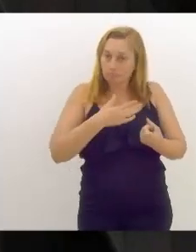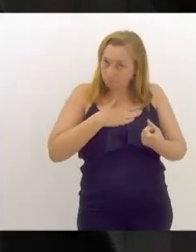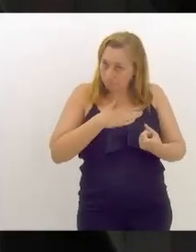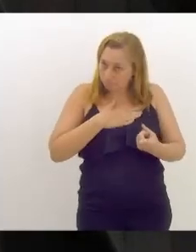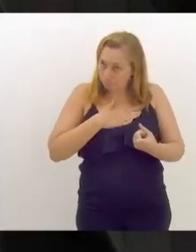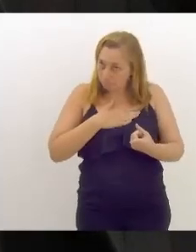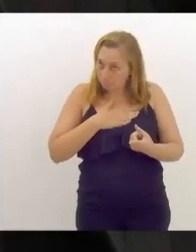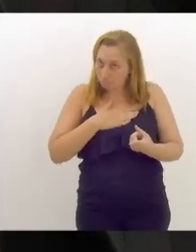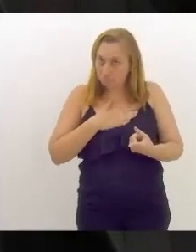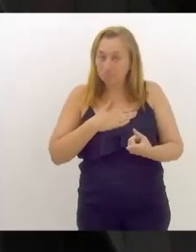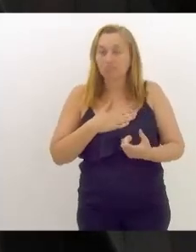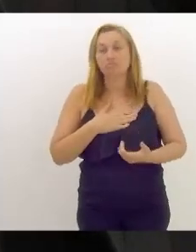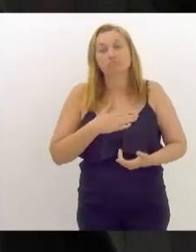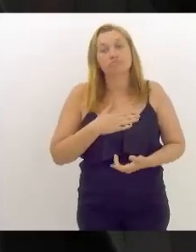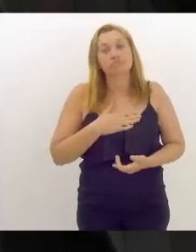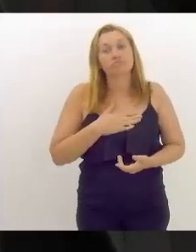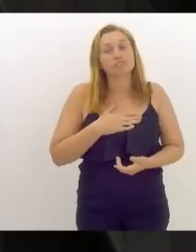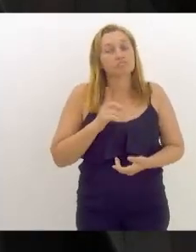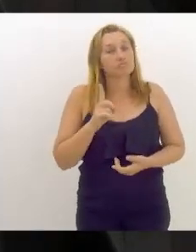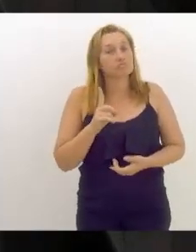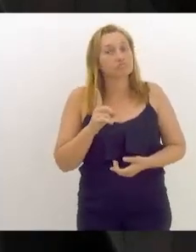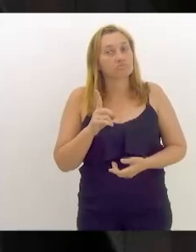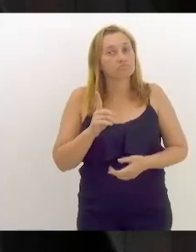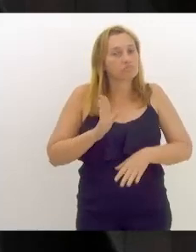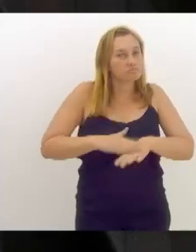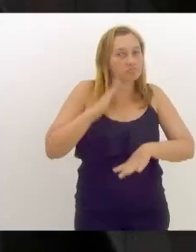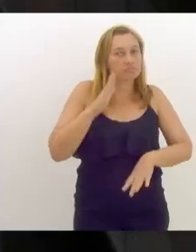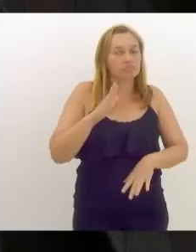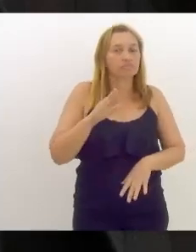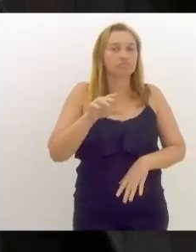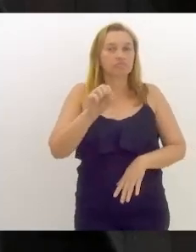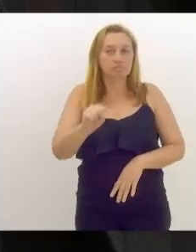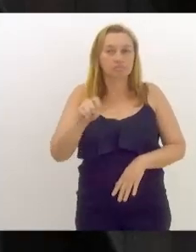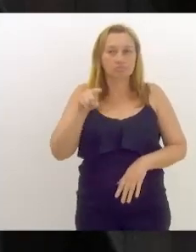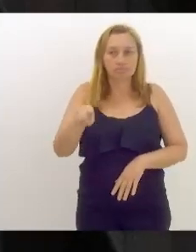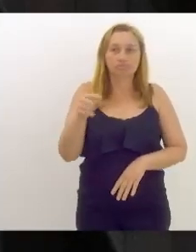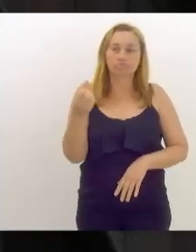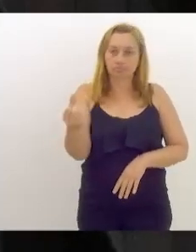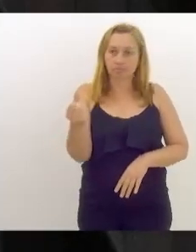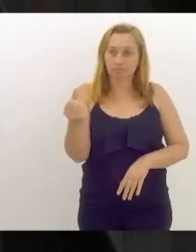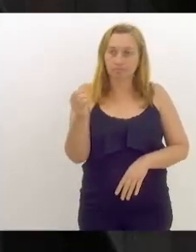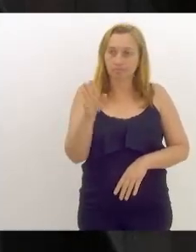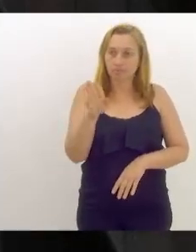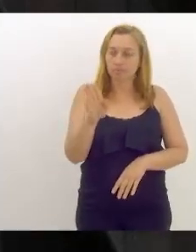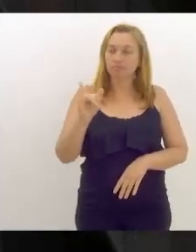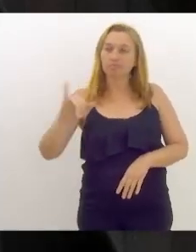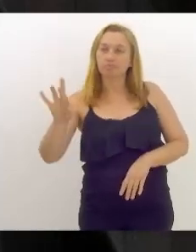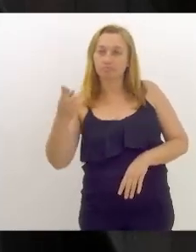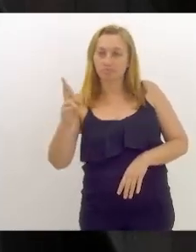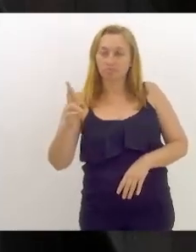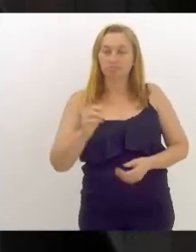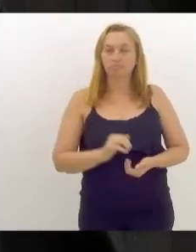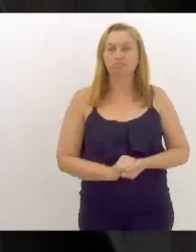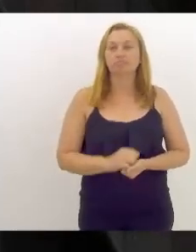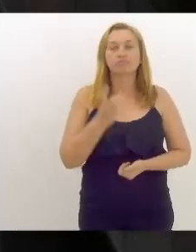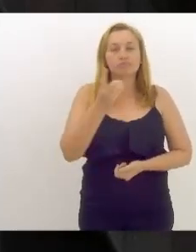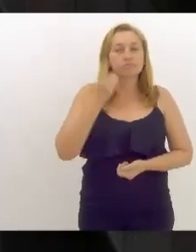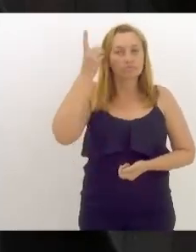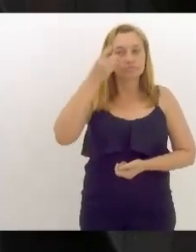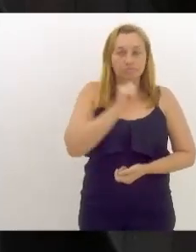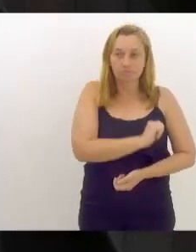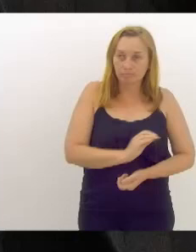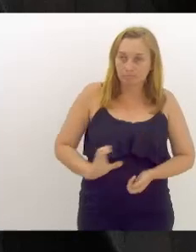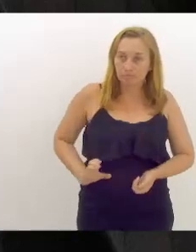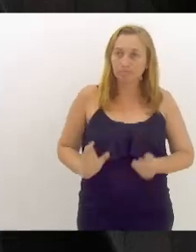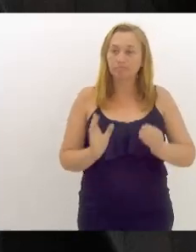não seria 5 bilhões, seria 8,6 bilhões. E o deputado André Ciliano,